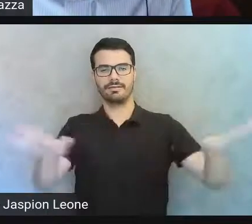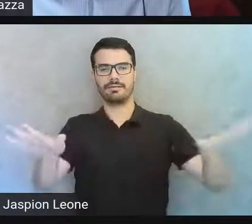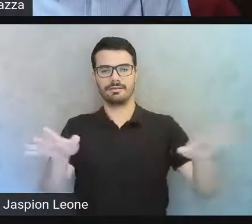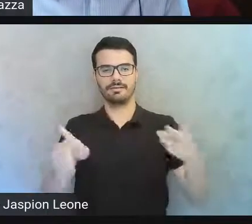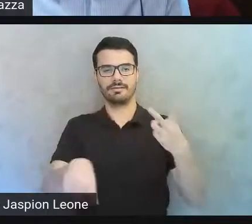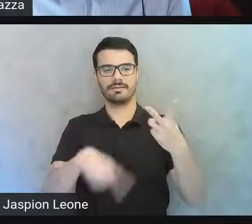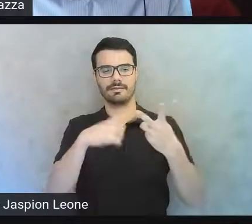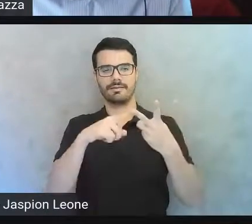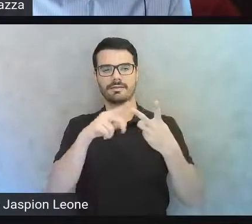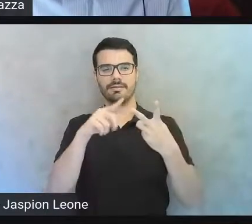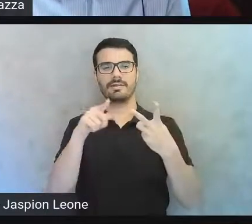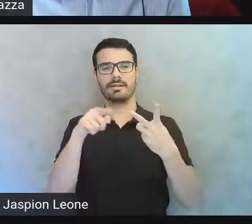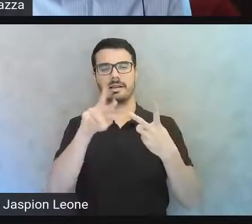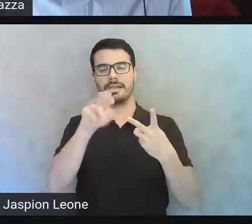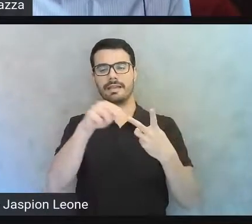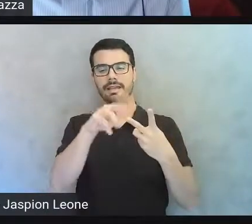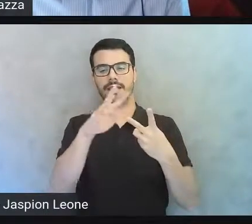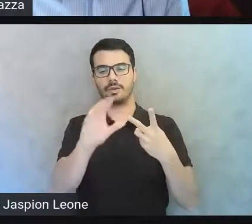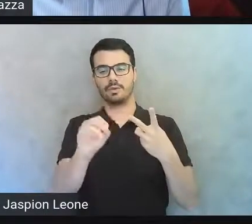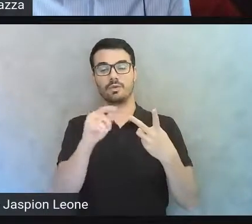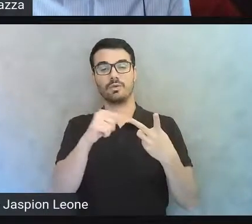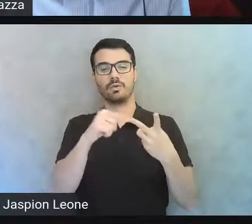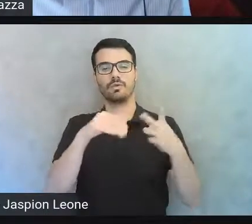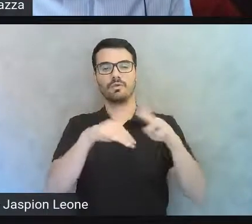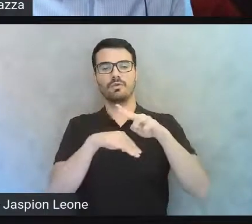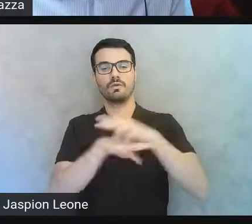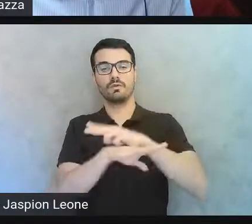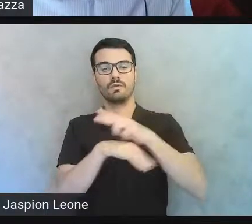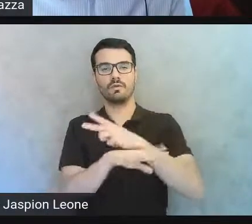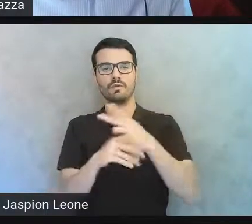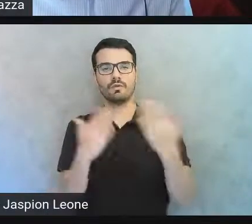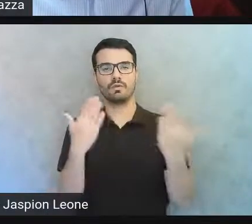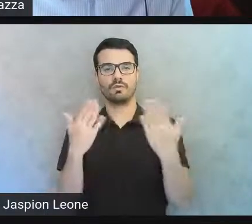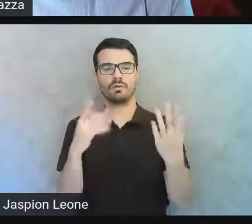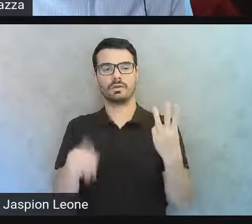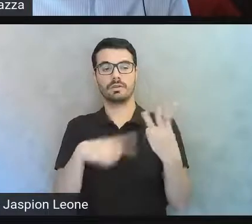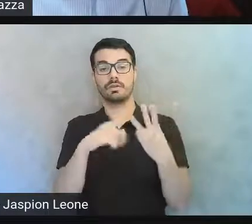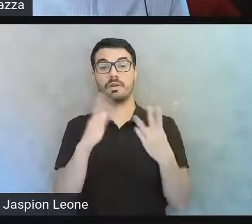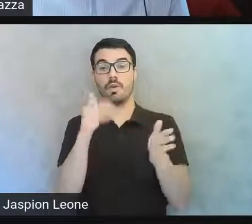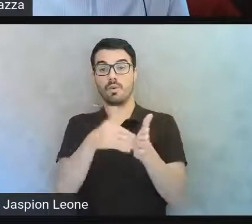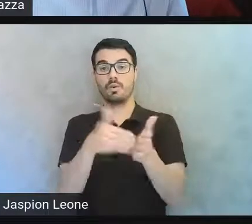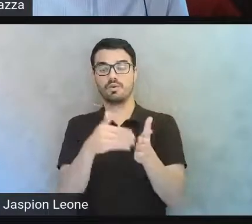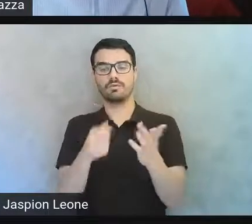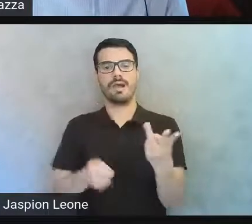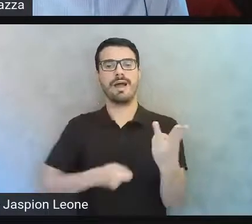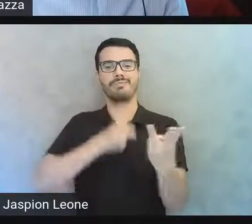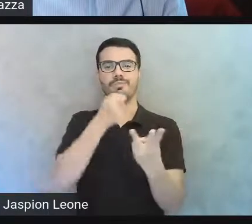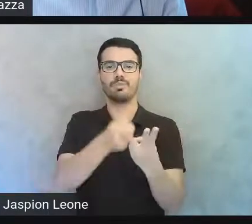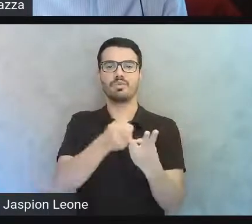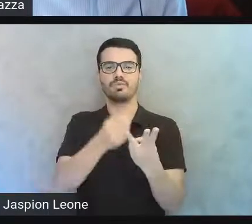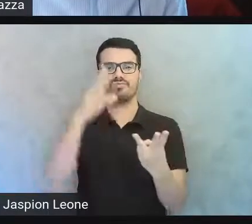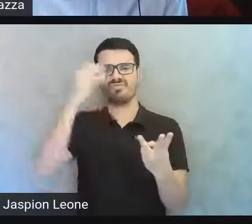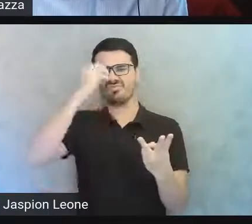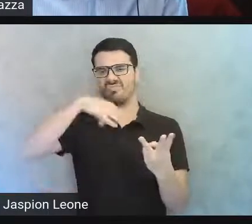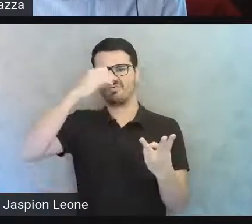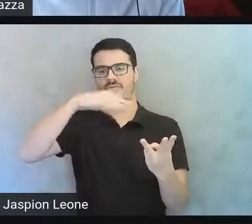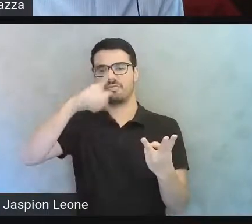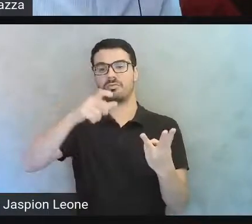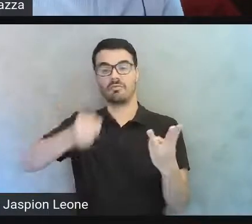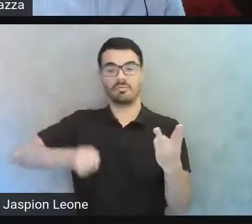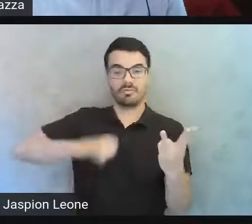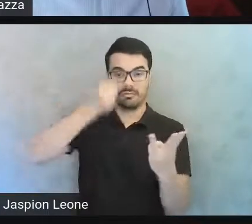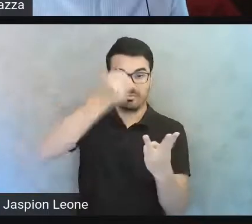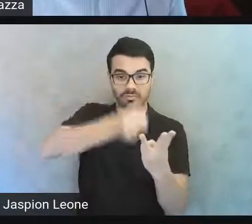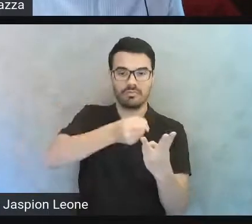sobre os fundos pareados, e essa última do abuso de poder religioso, e até uma que eu estou vendo aqui no chat agora, que surgiu